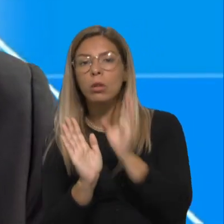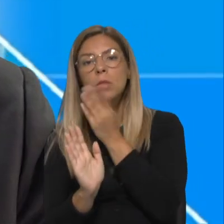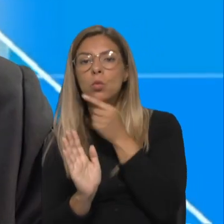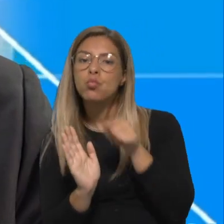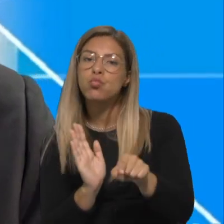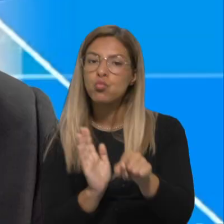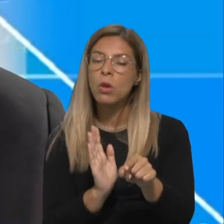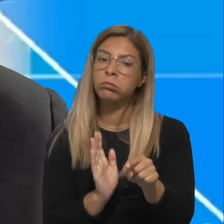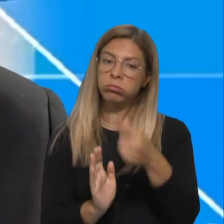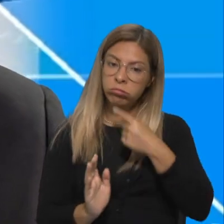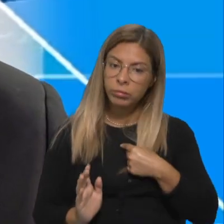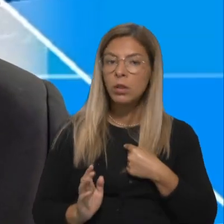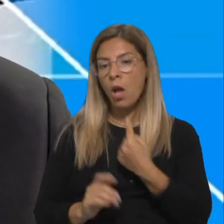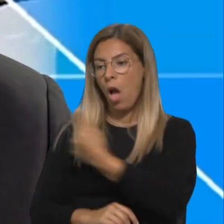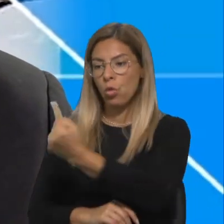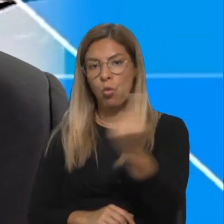por curiosidade,